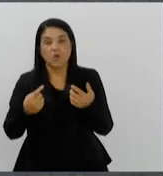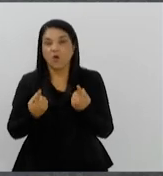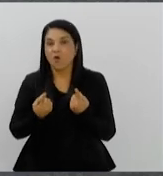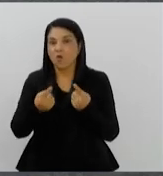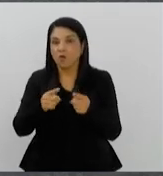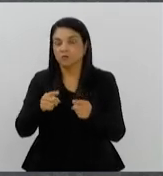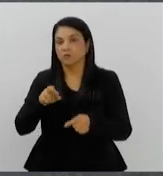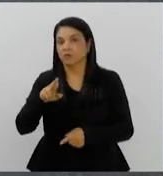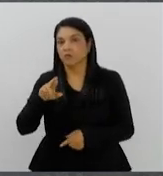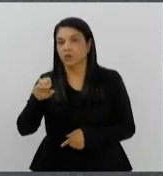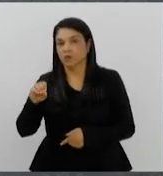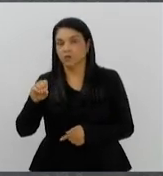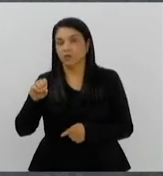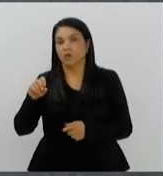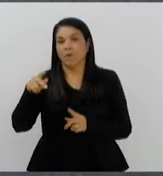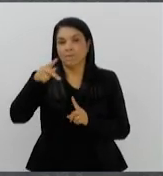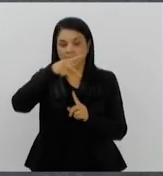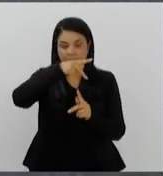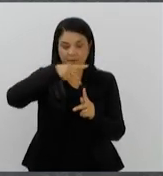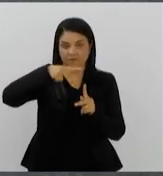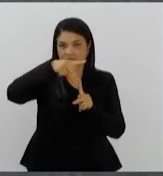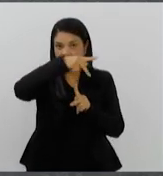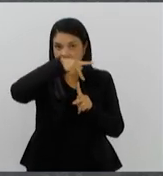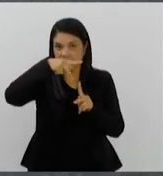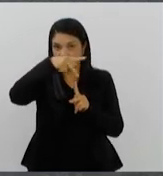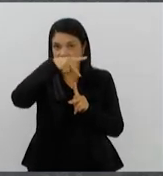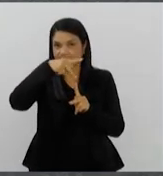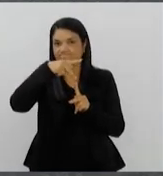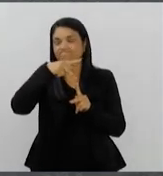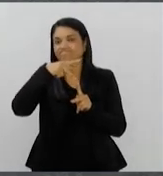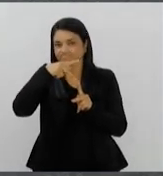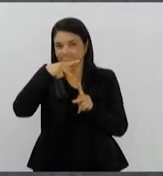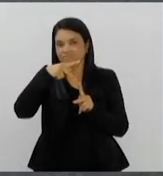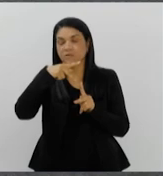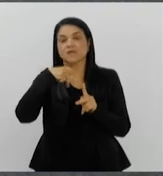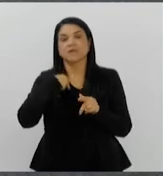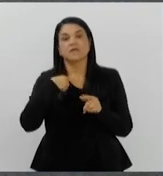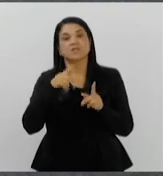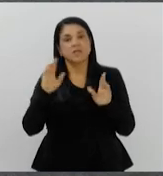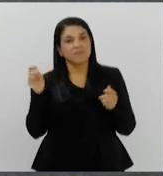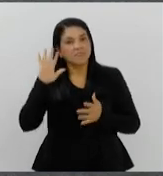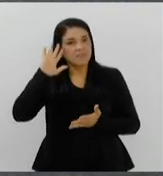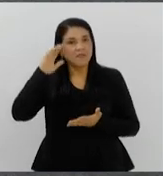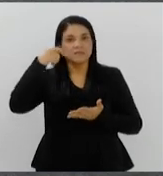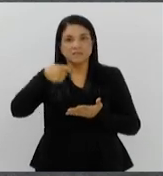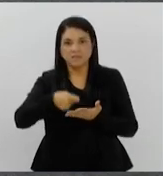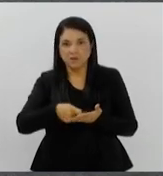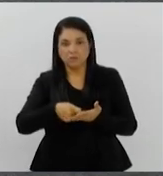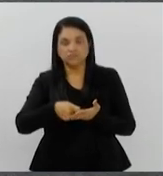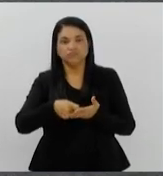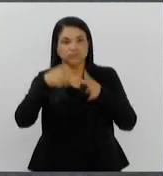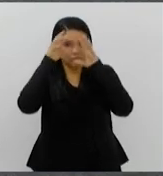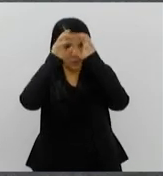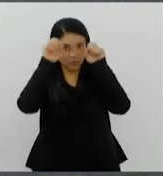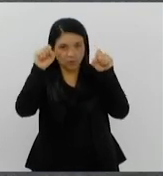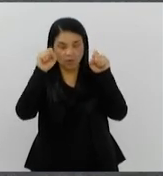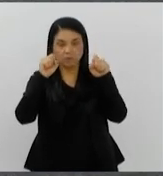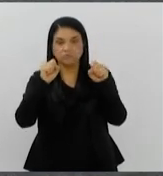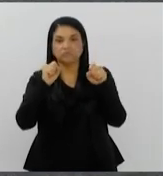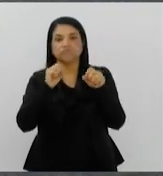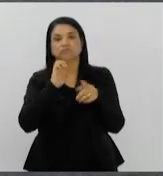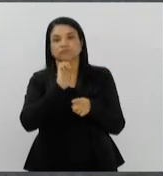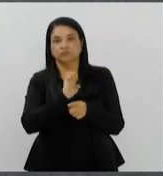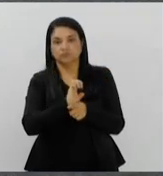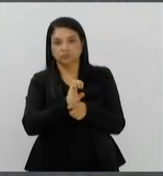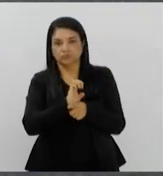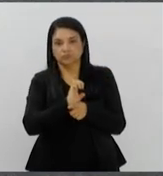Previdência diante dessas irregularidades e diante da decisão já pacificada pelo Tribunal de Contas do Estado.